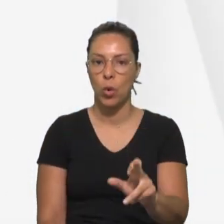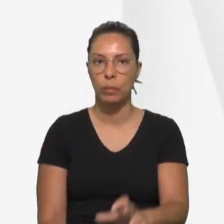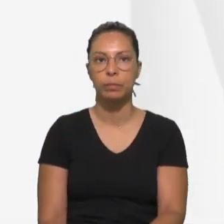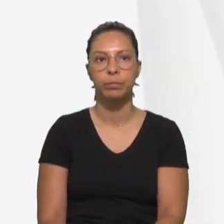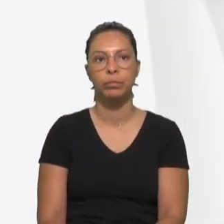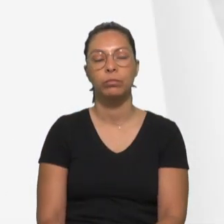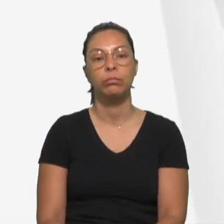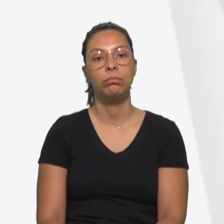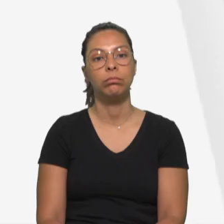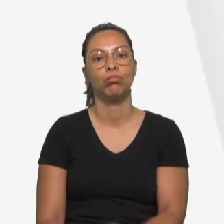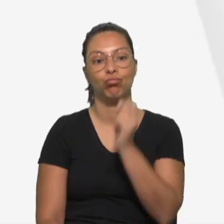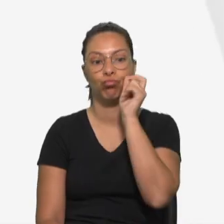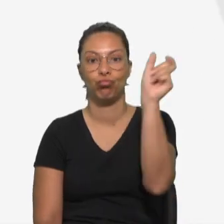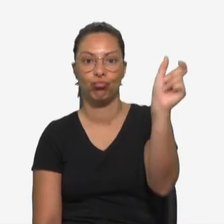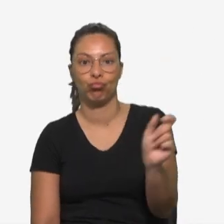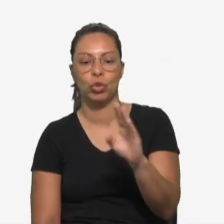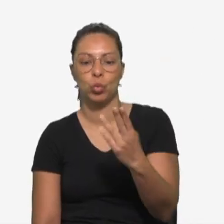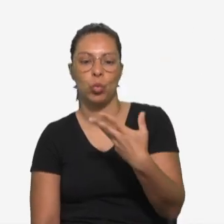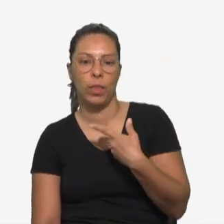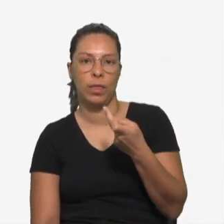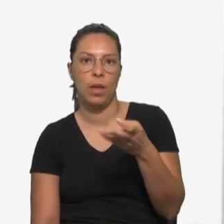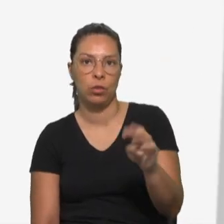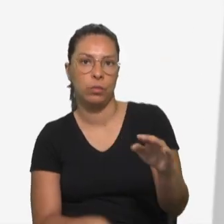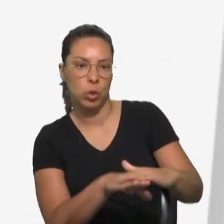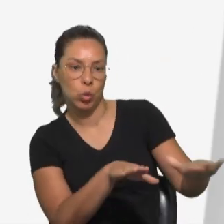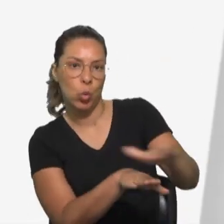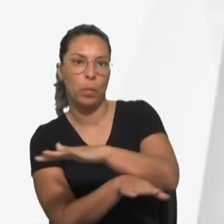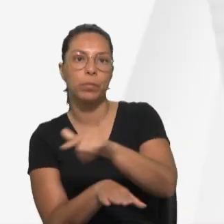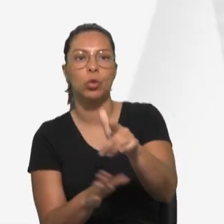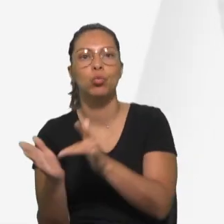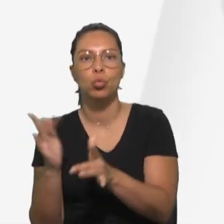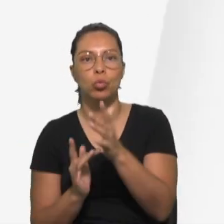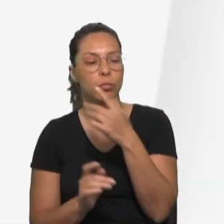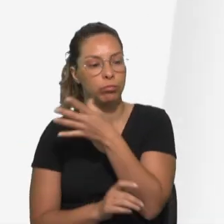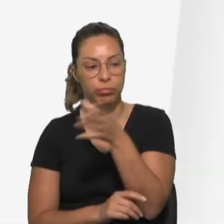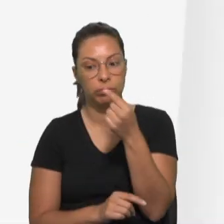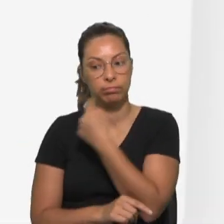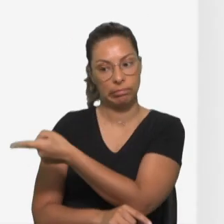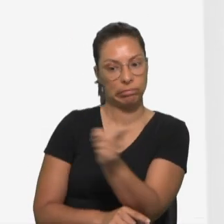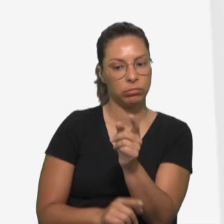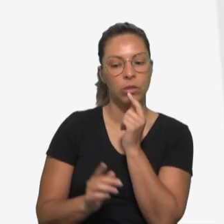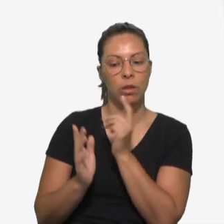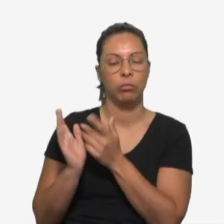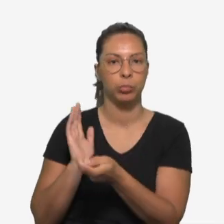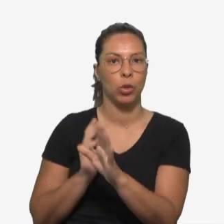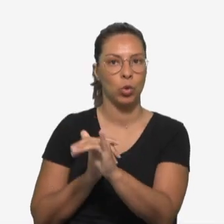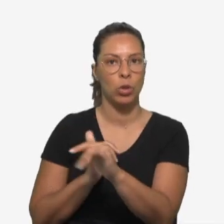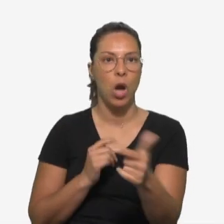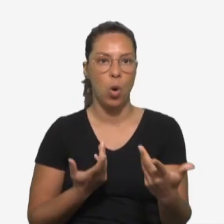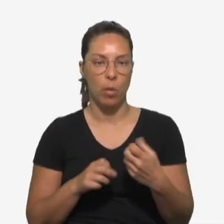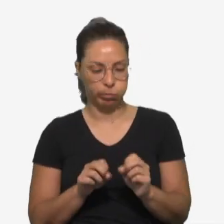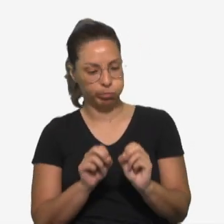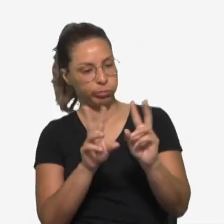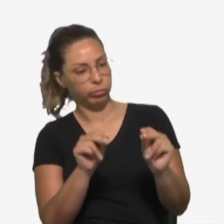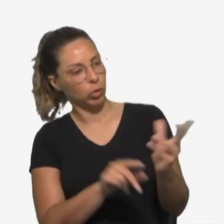Quando Judas saiu do cenáculo, disse Jesus aos seus discípulos: Agora foi glorificado o Filho do Homem e